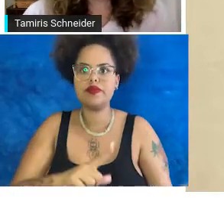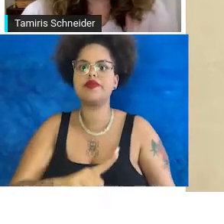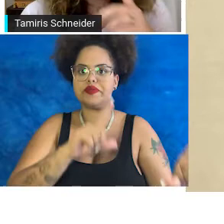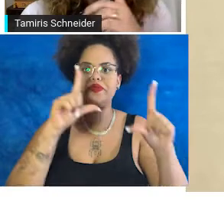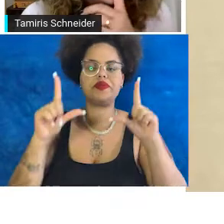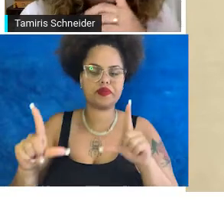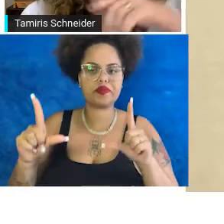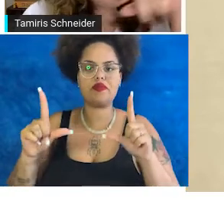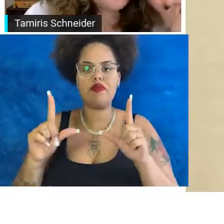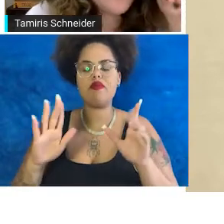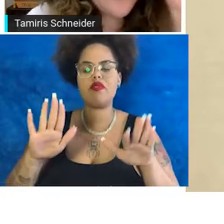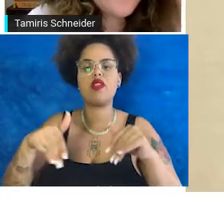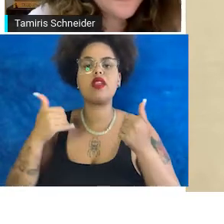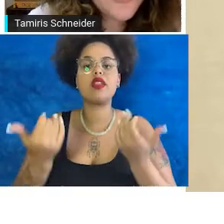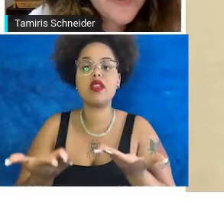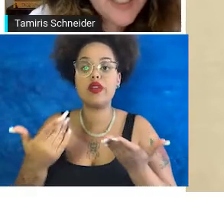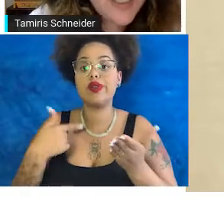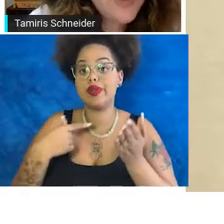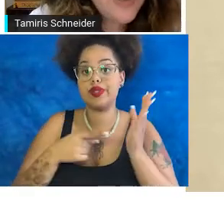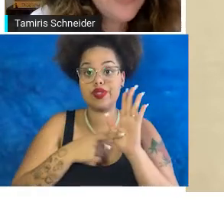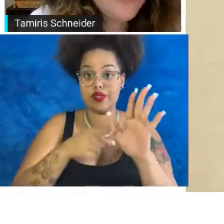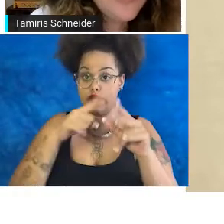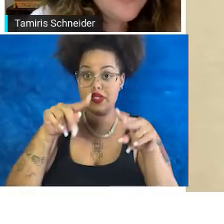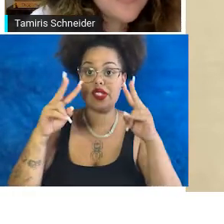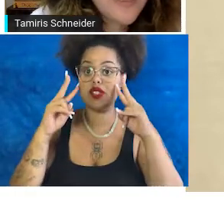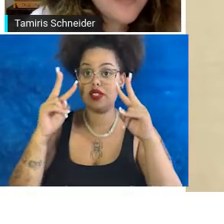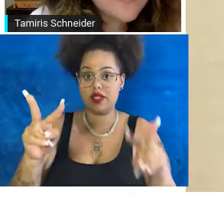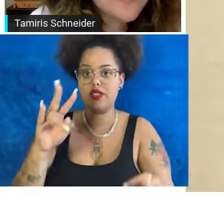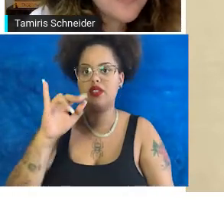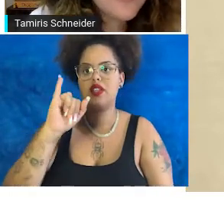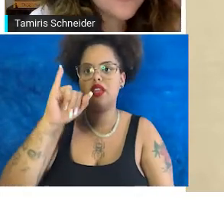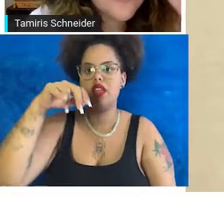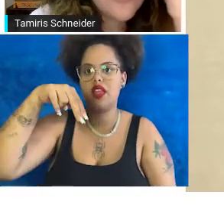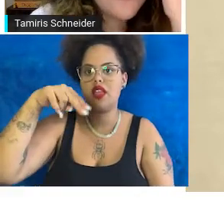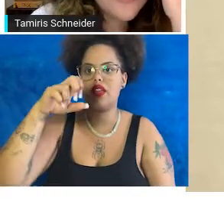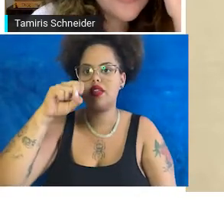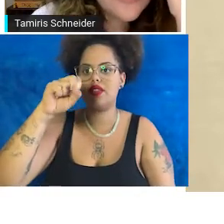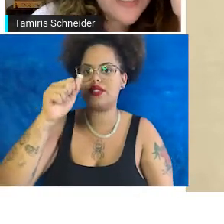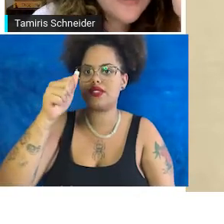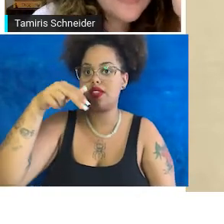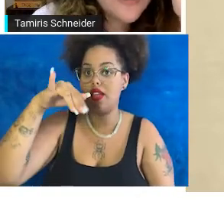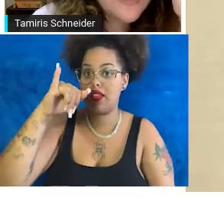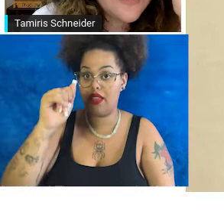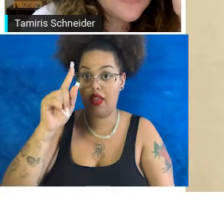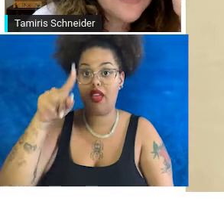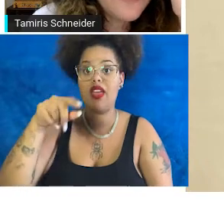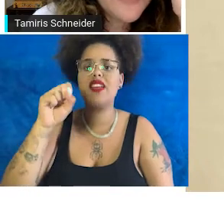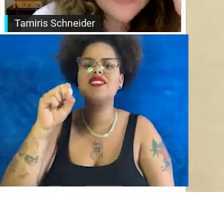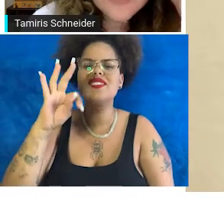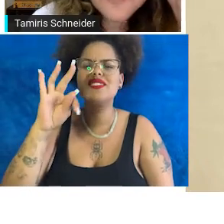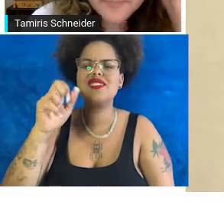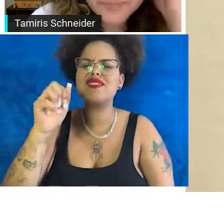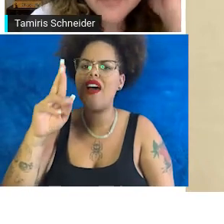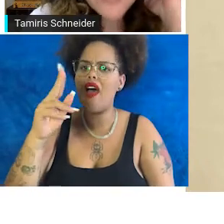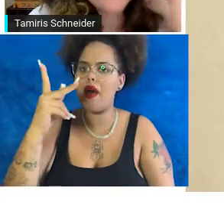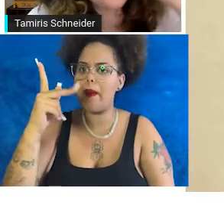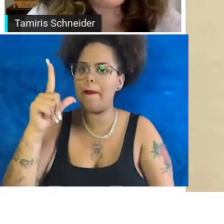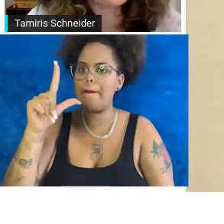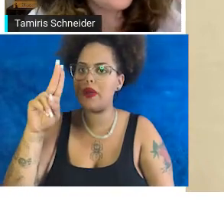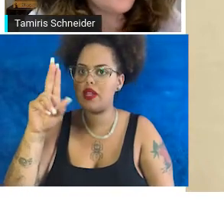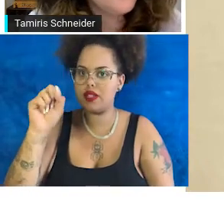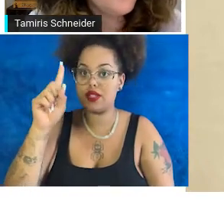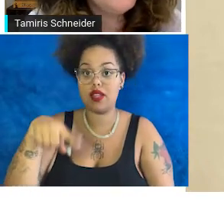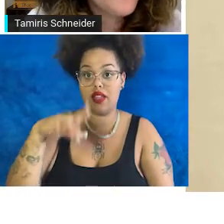né? Então, eu indico para vocês assistirem Insânia, que é uma série da Star Plus,